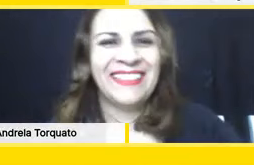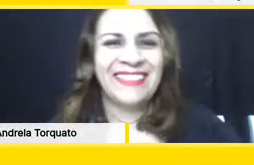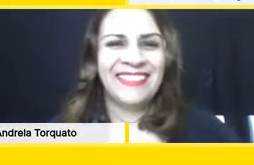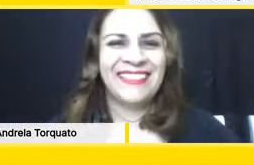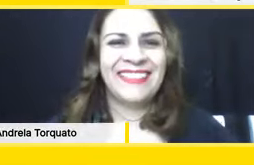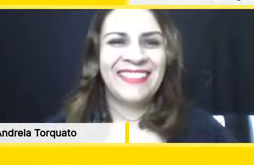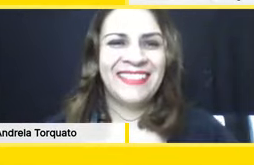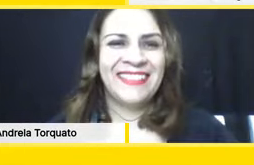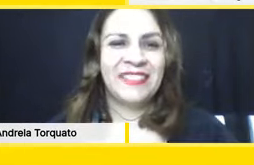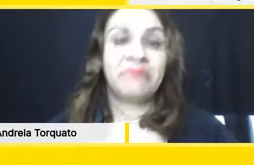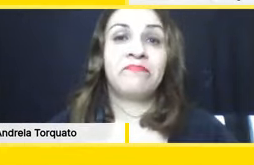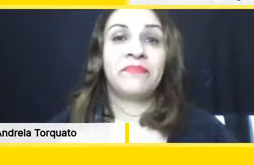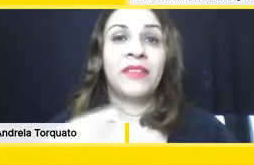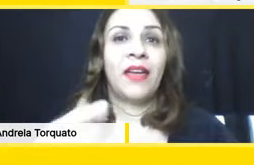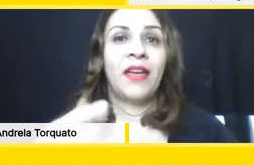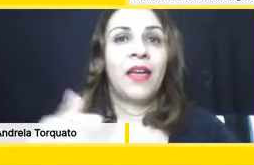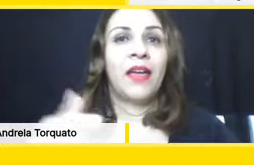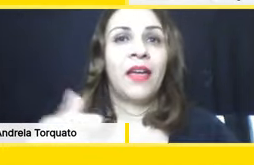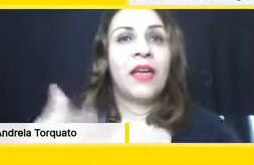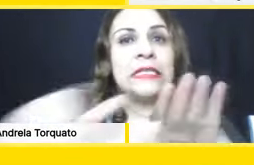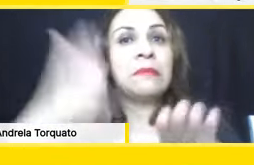Na vez passada a gente